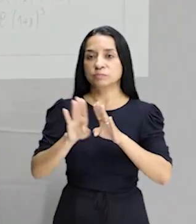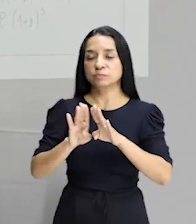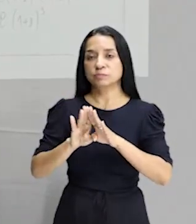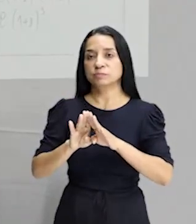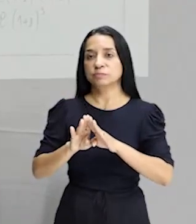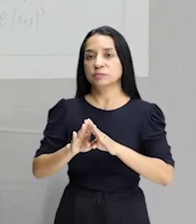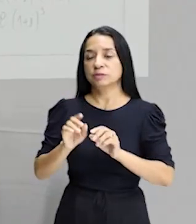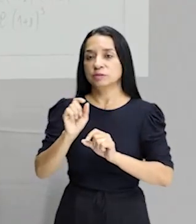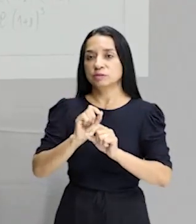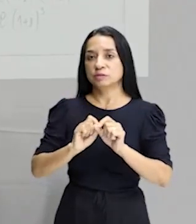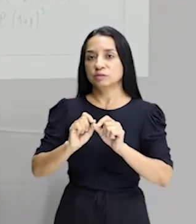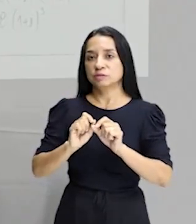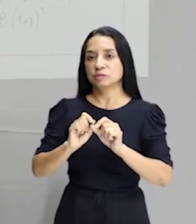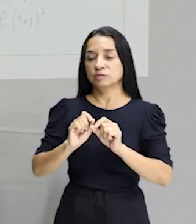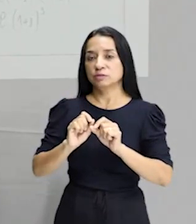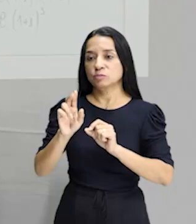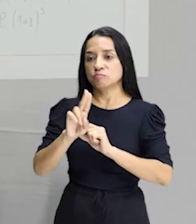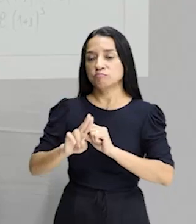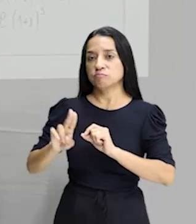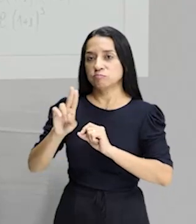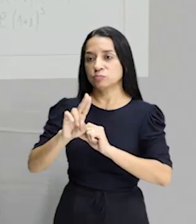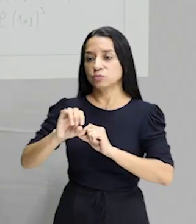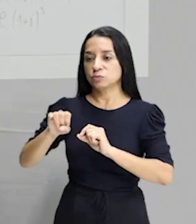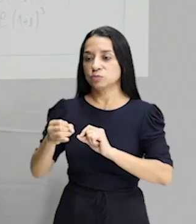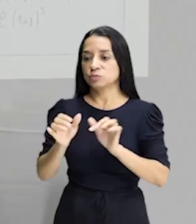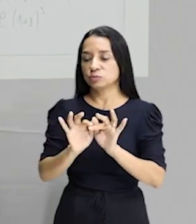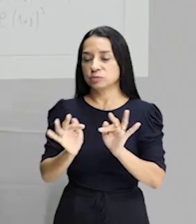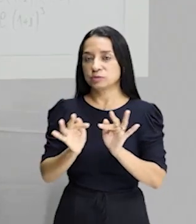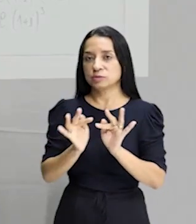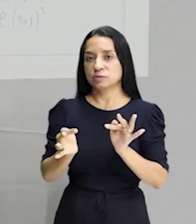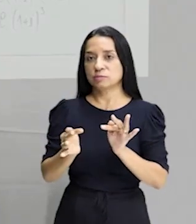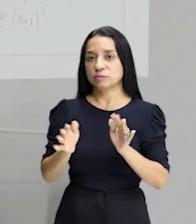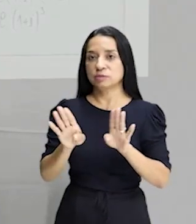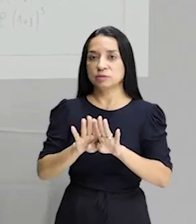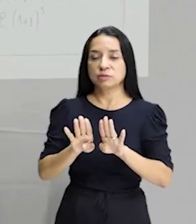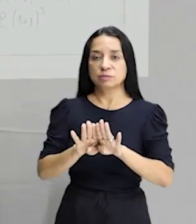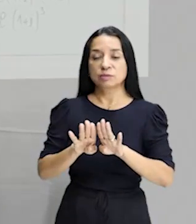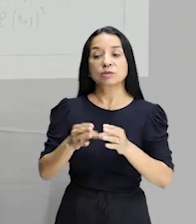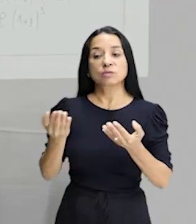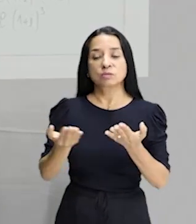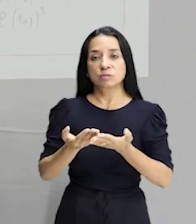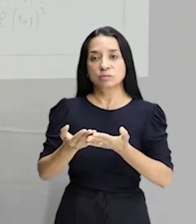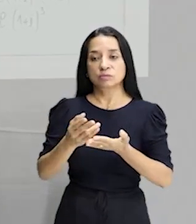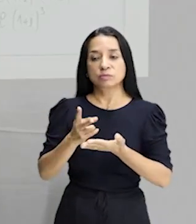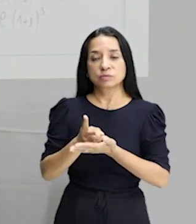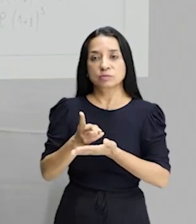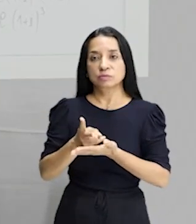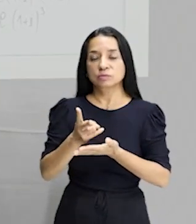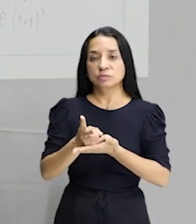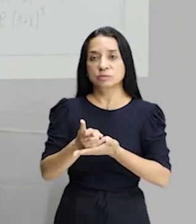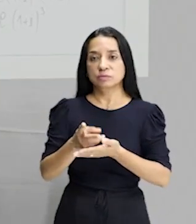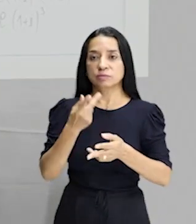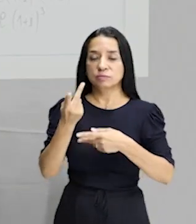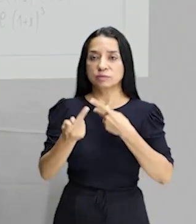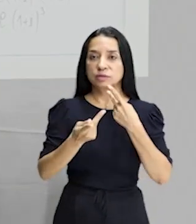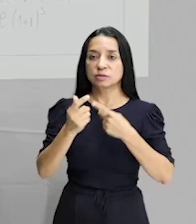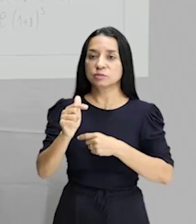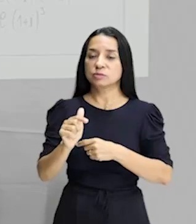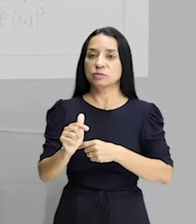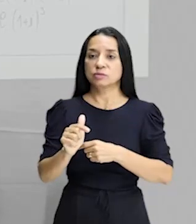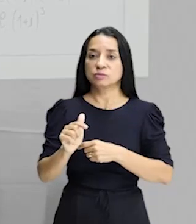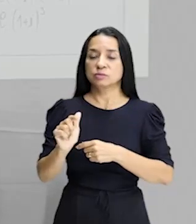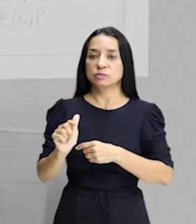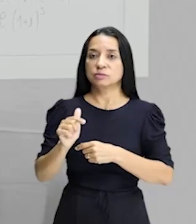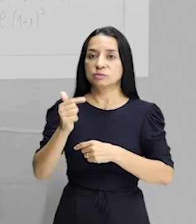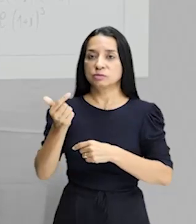aqui de aplicações a juros simples né E hoje a gente vai dar continuidade a isso né falando do outro regime